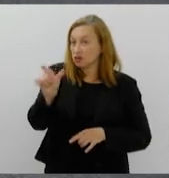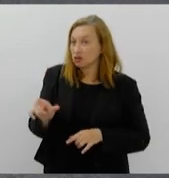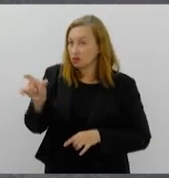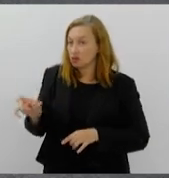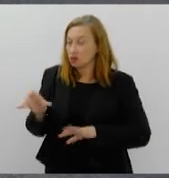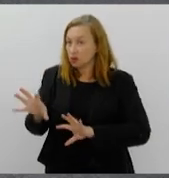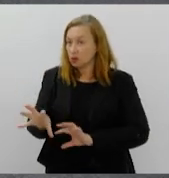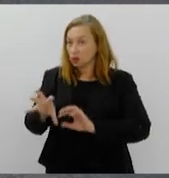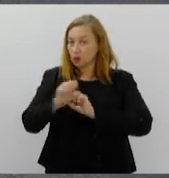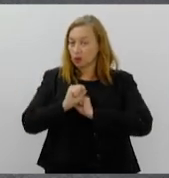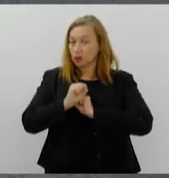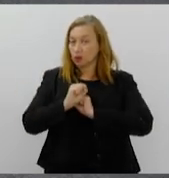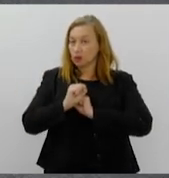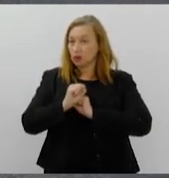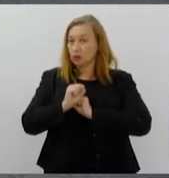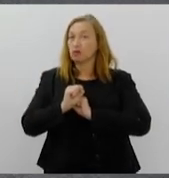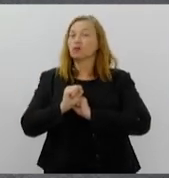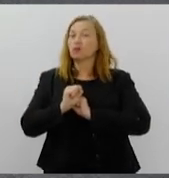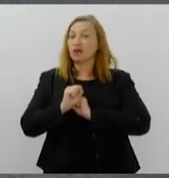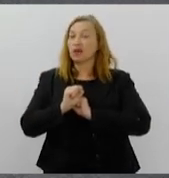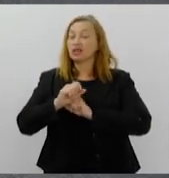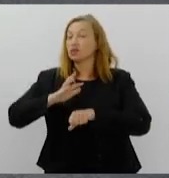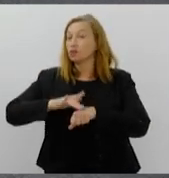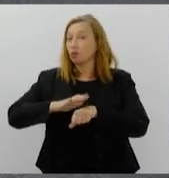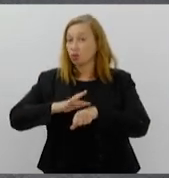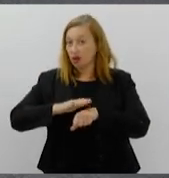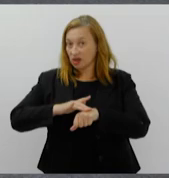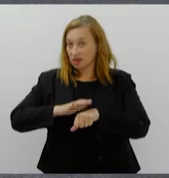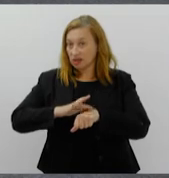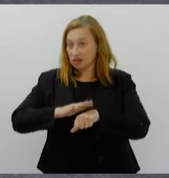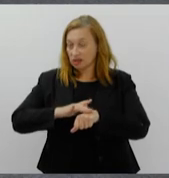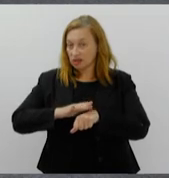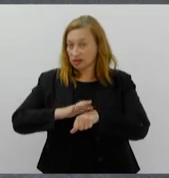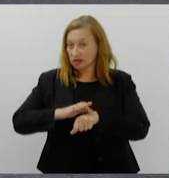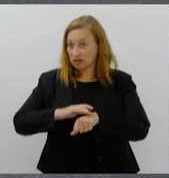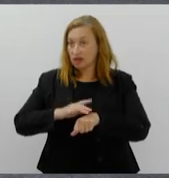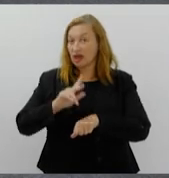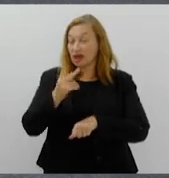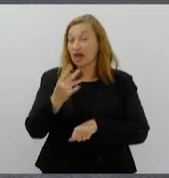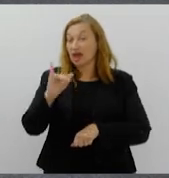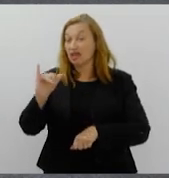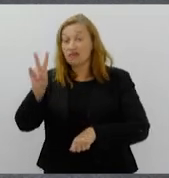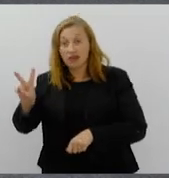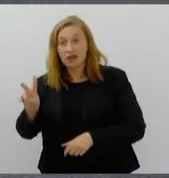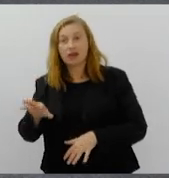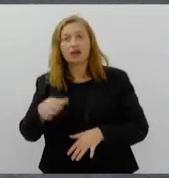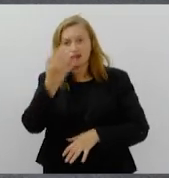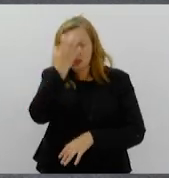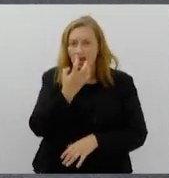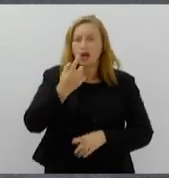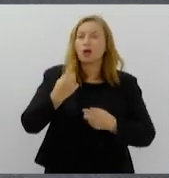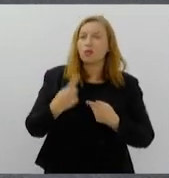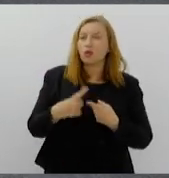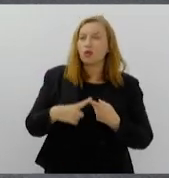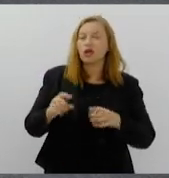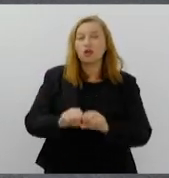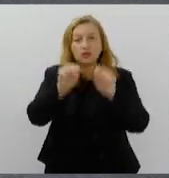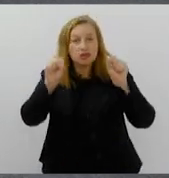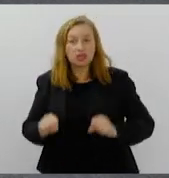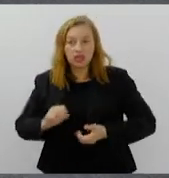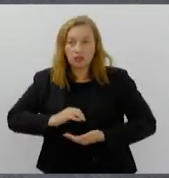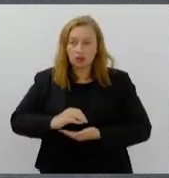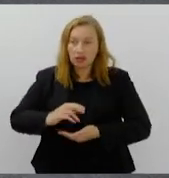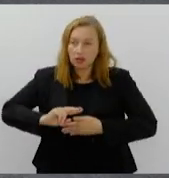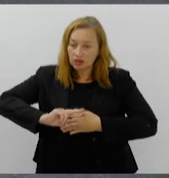com órgãos transplantados que estavam infectados com vírus HIV. Isso é muito grave, porque o sistema de transplantes,